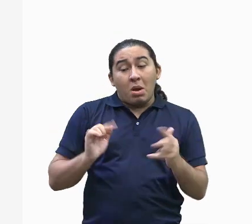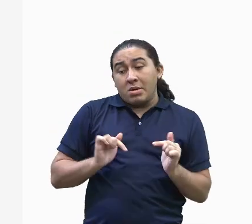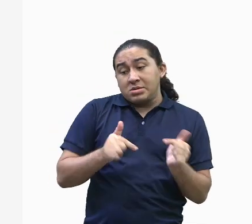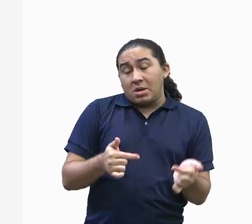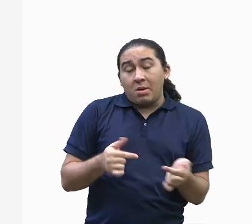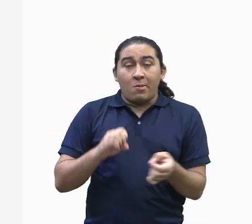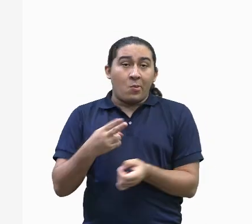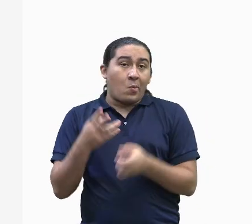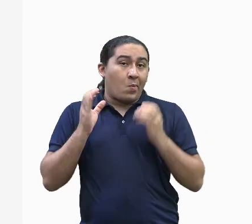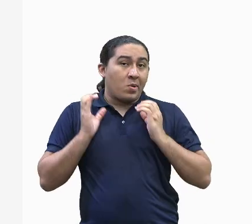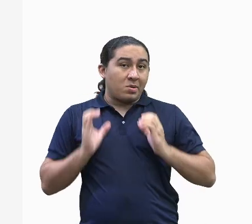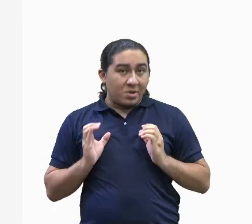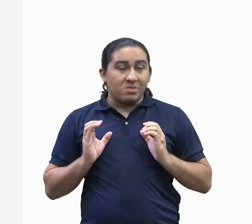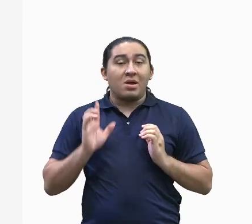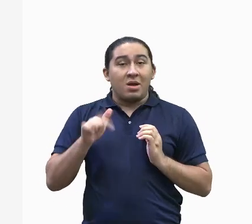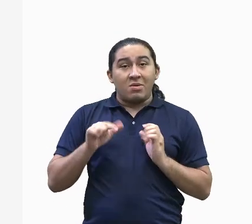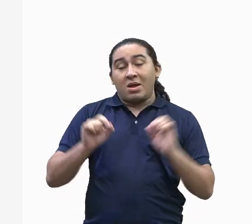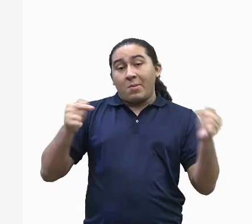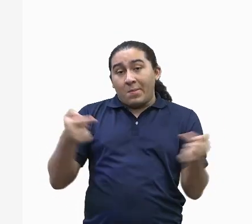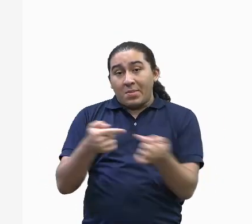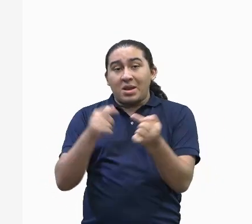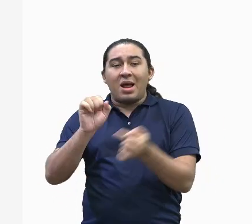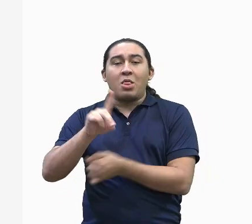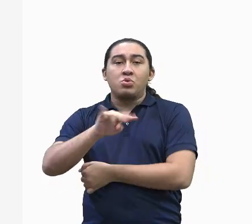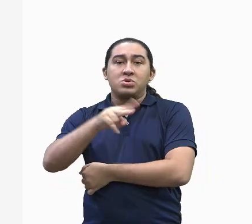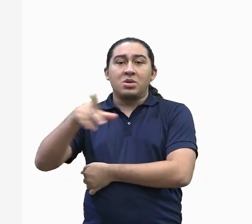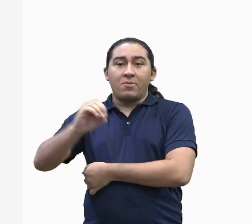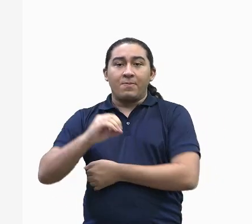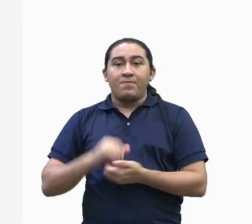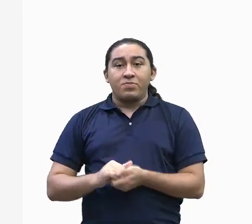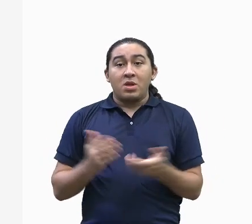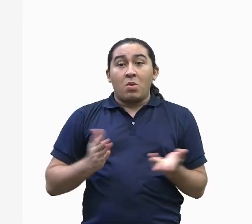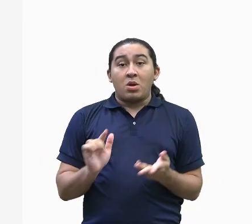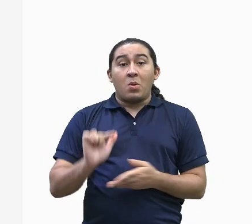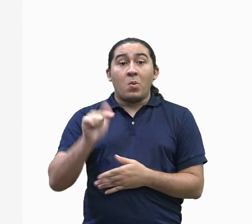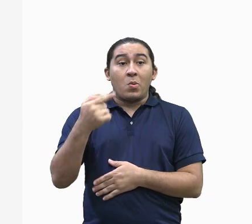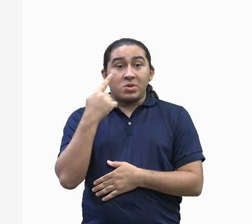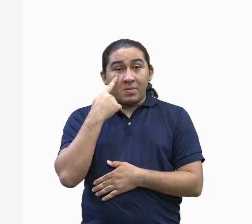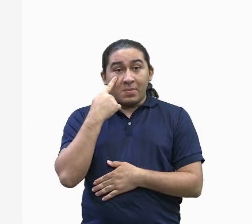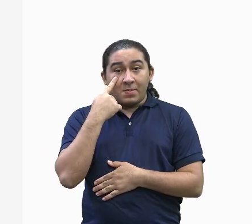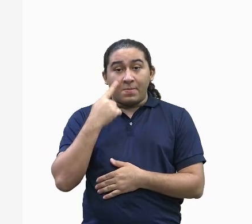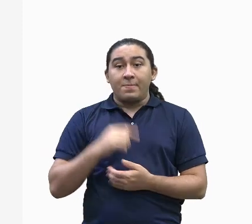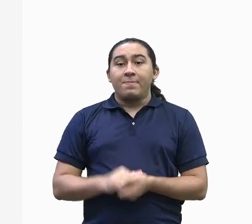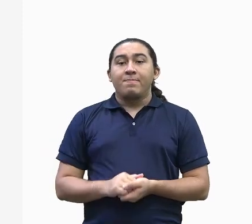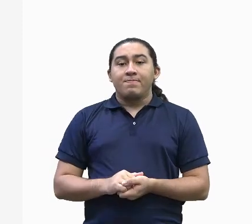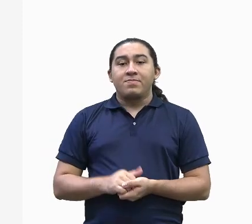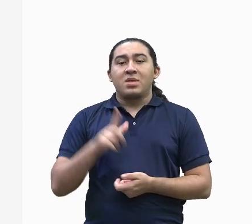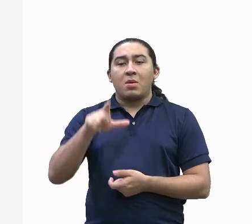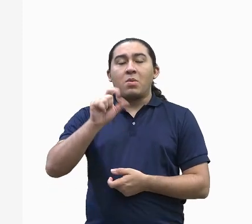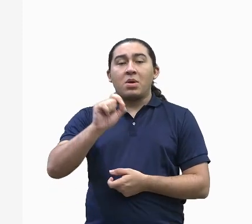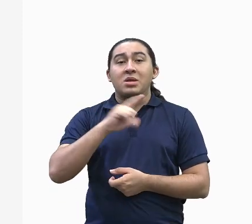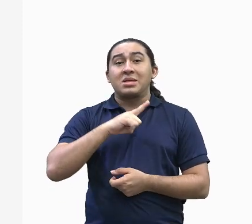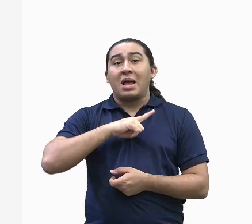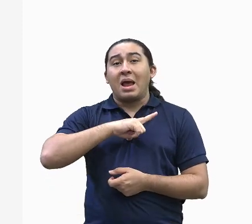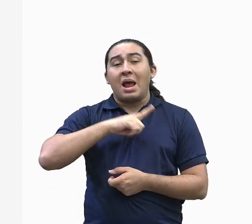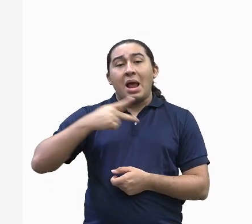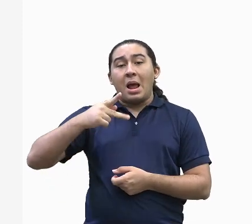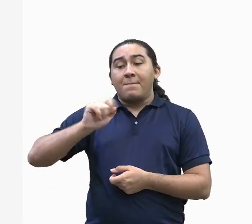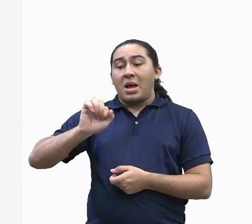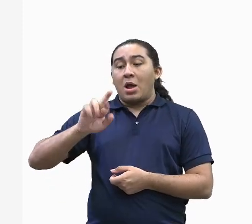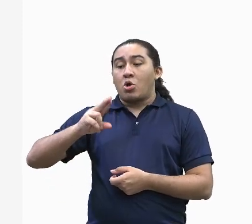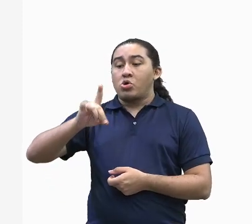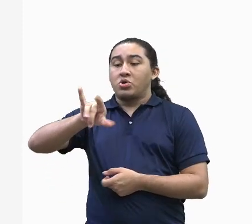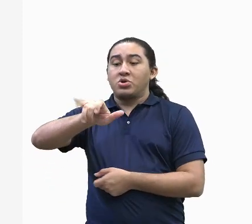nós temos exemplos de alusão. Vamos à nossa próxima intertextualidade, que é a paródia.